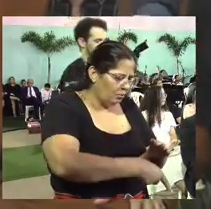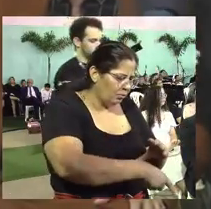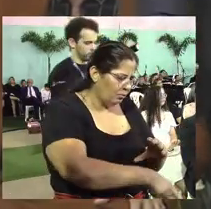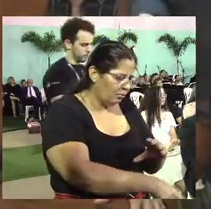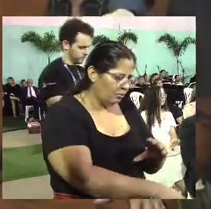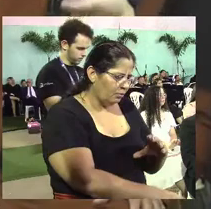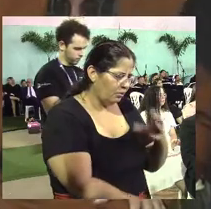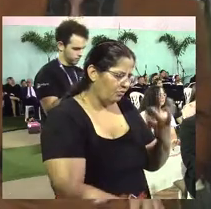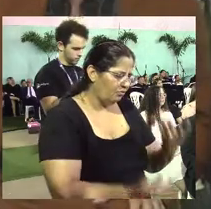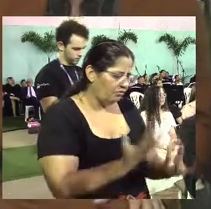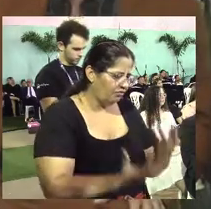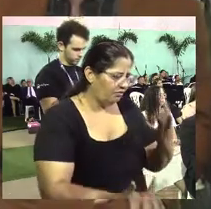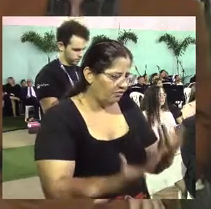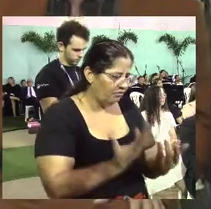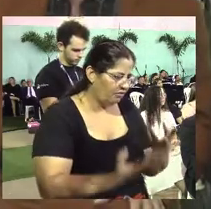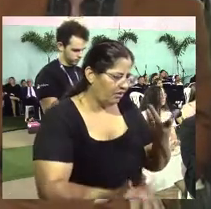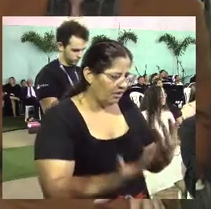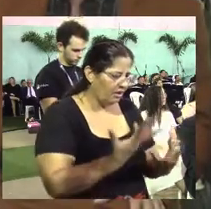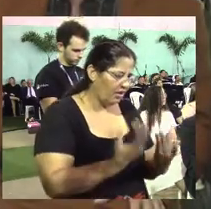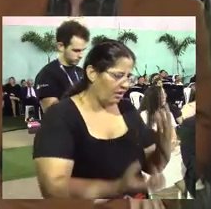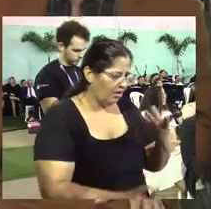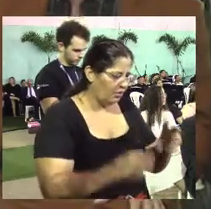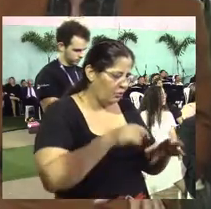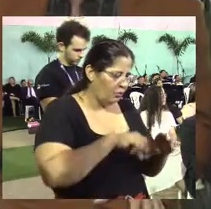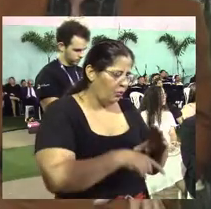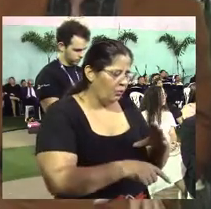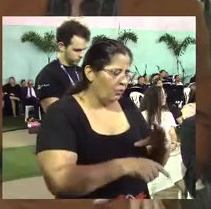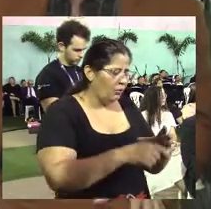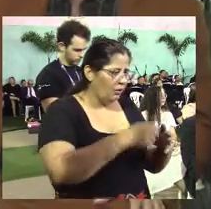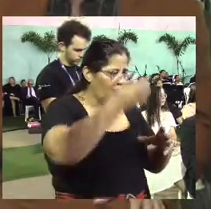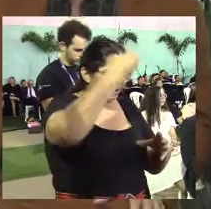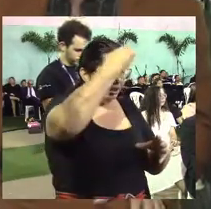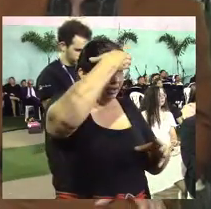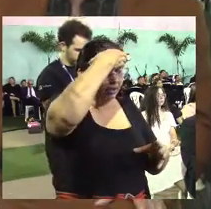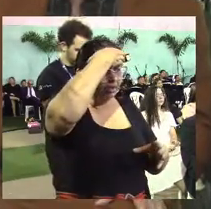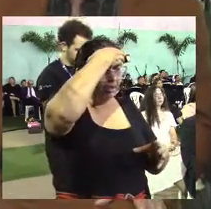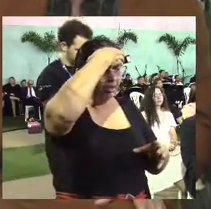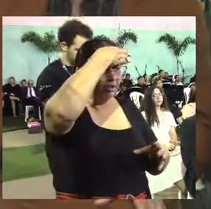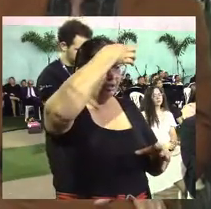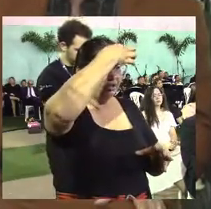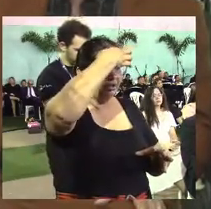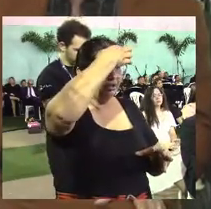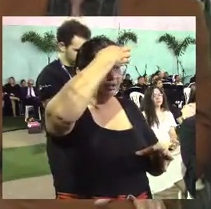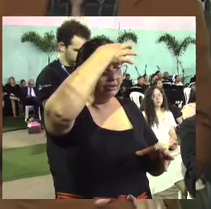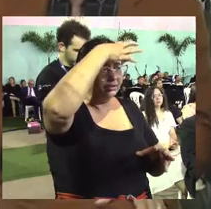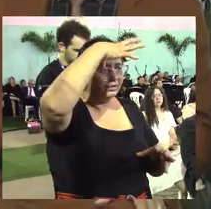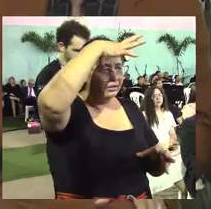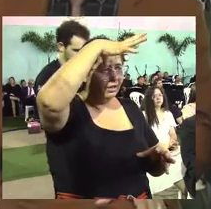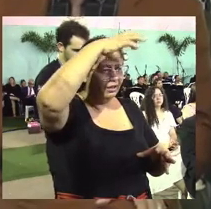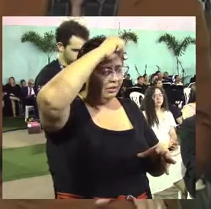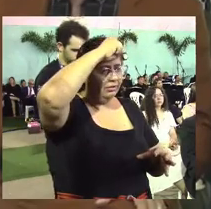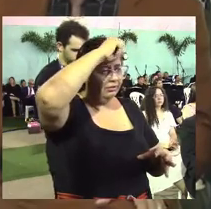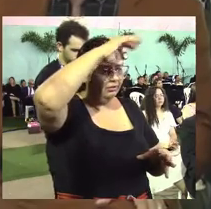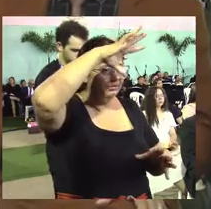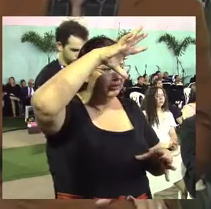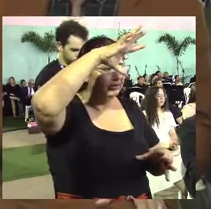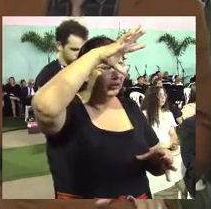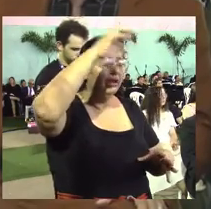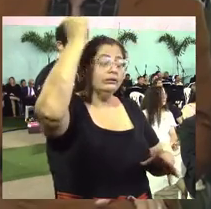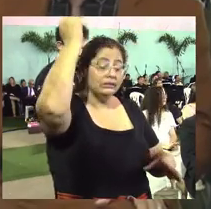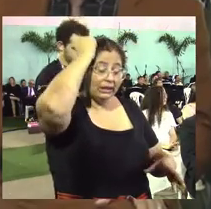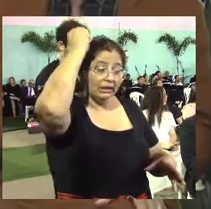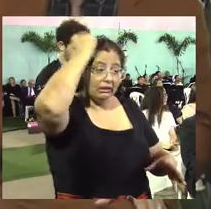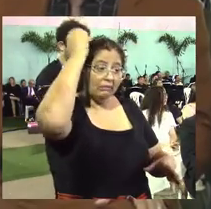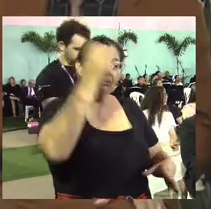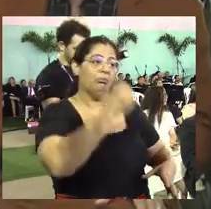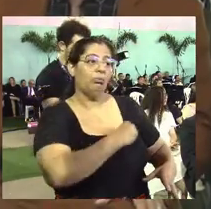um inferno e de repente a minha consciência abriu eu vi uma voz dizendo se arrepende do teus pecados